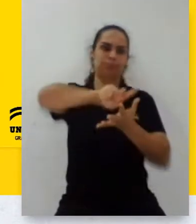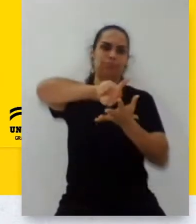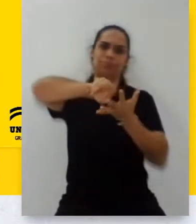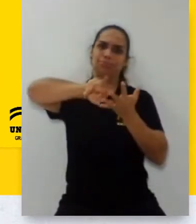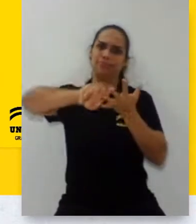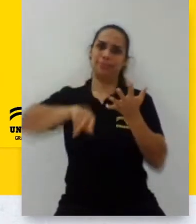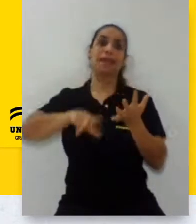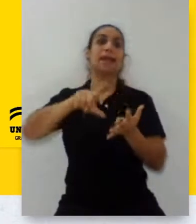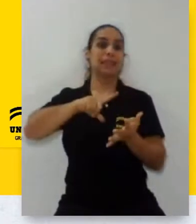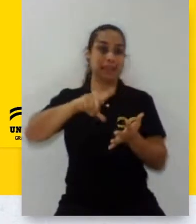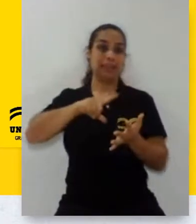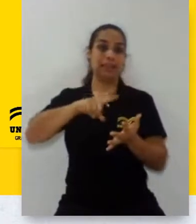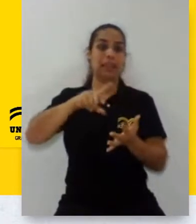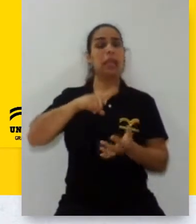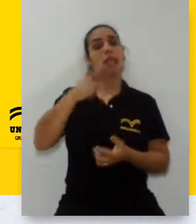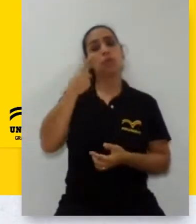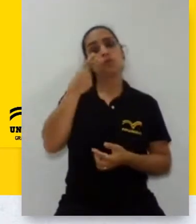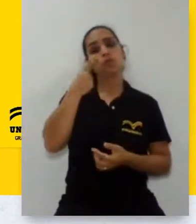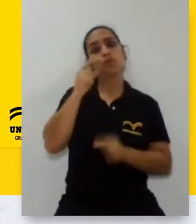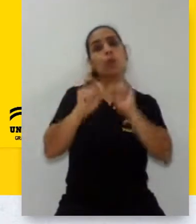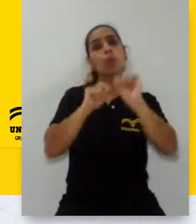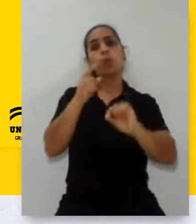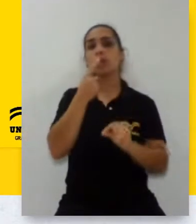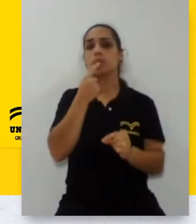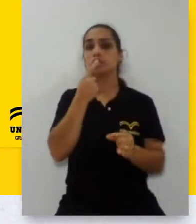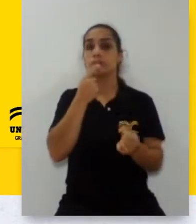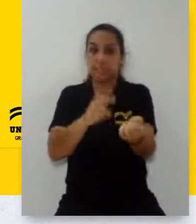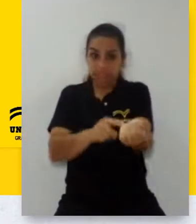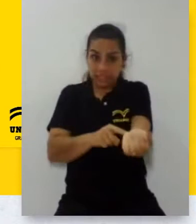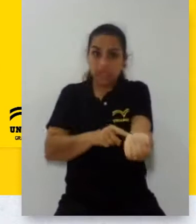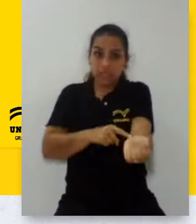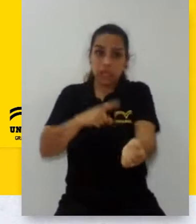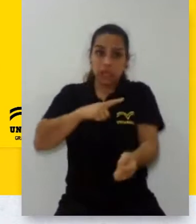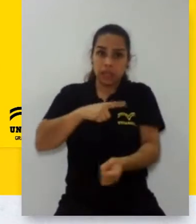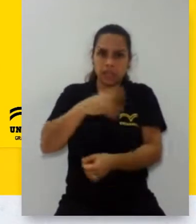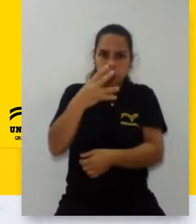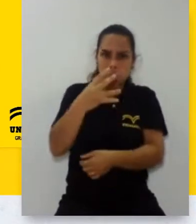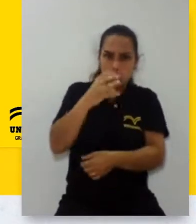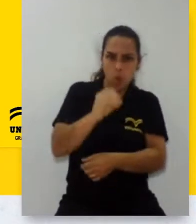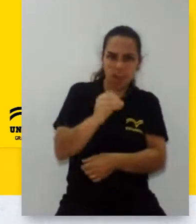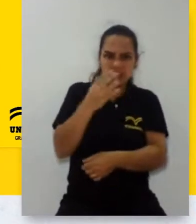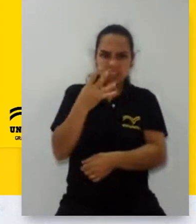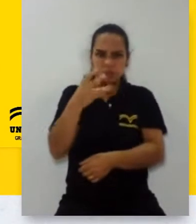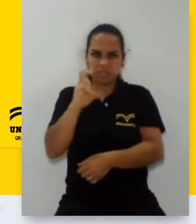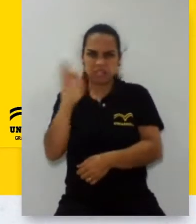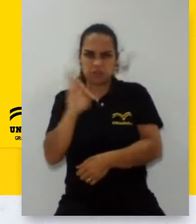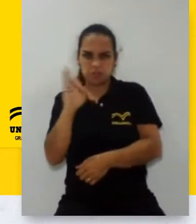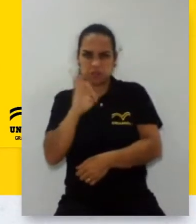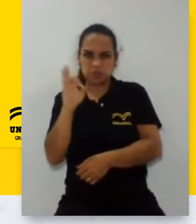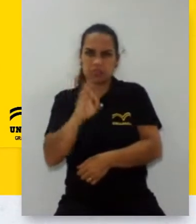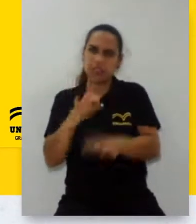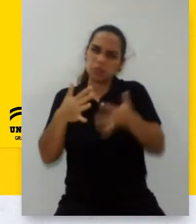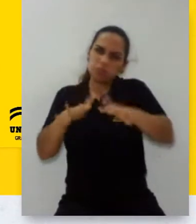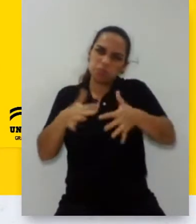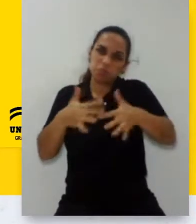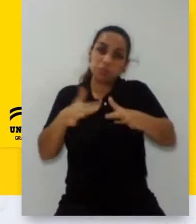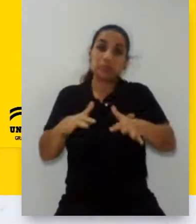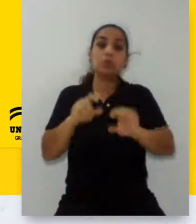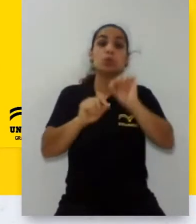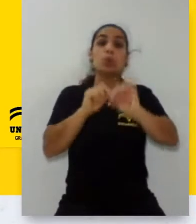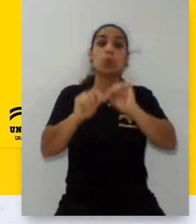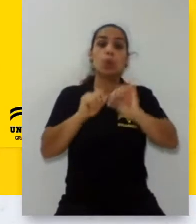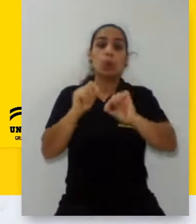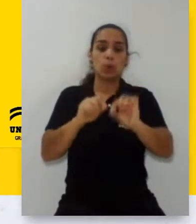composto por 40% a 45% de elementos figurados, que são os eritrócitos, os leucócitos e as plaquetas. Em outras palavras,